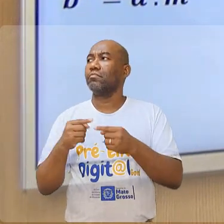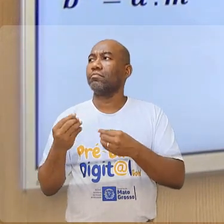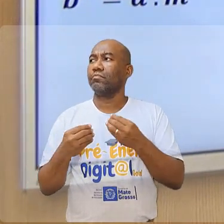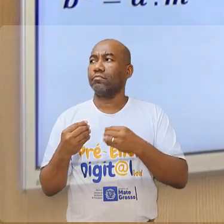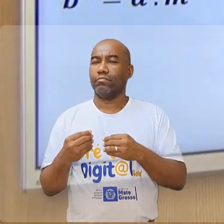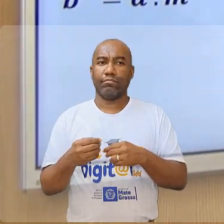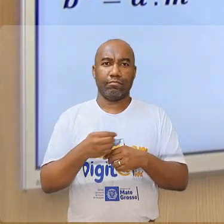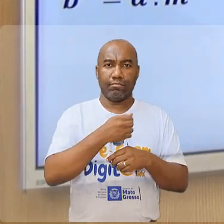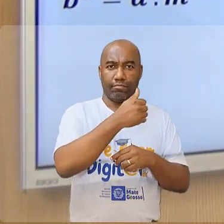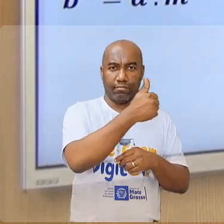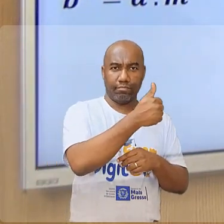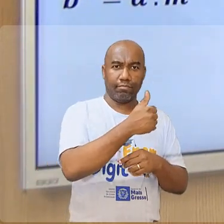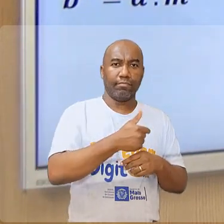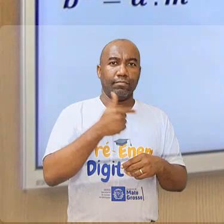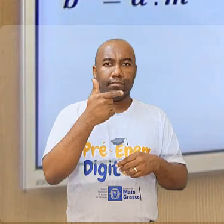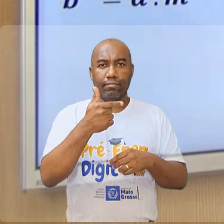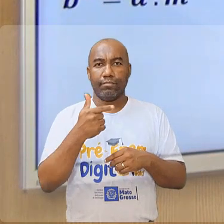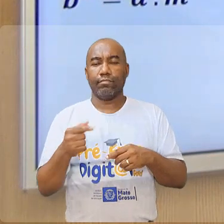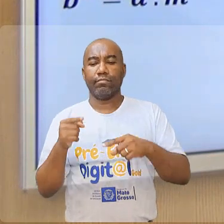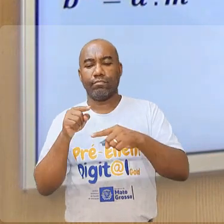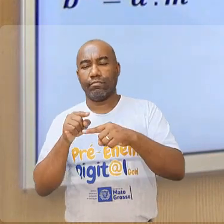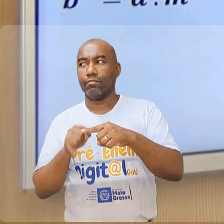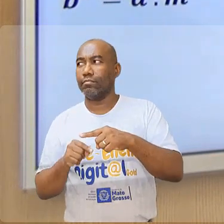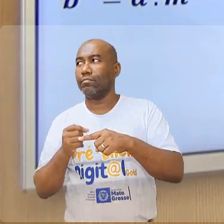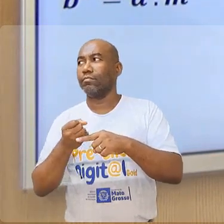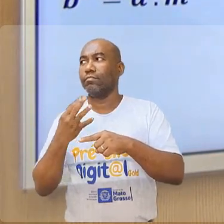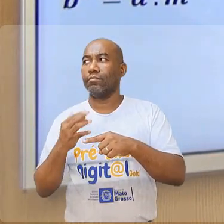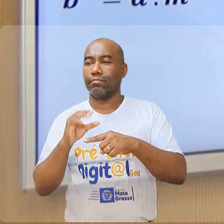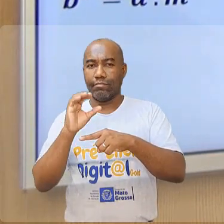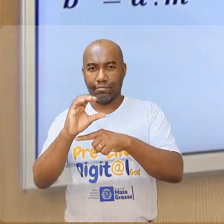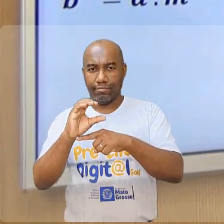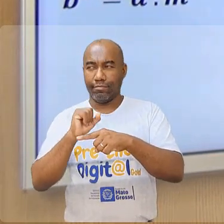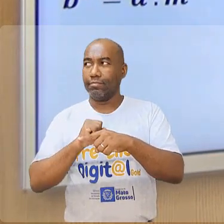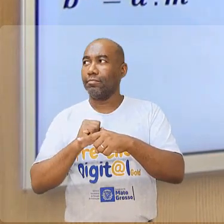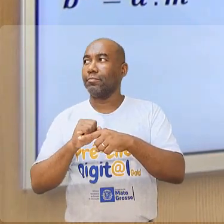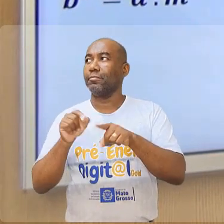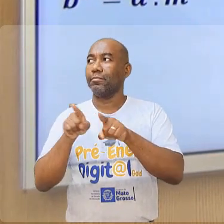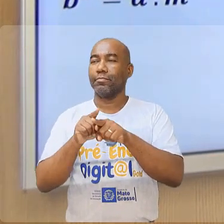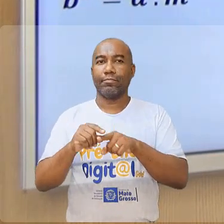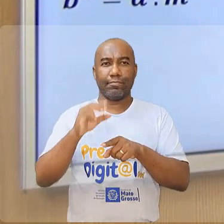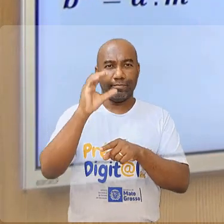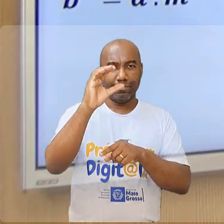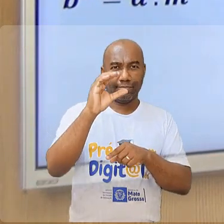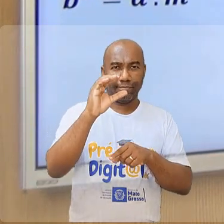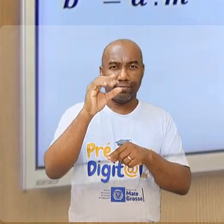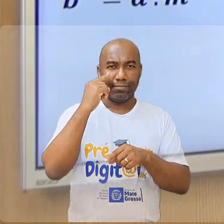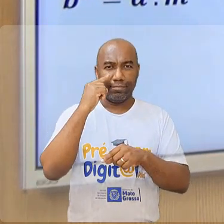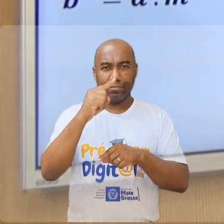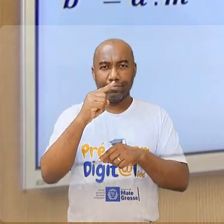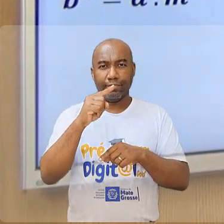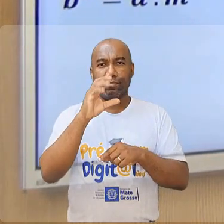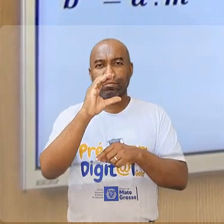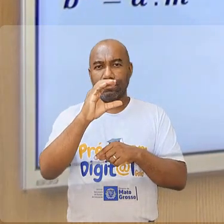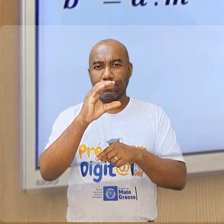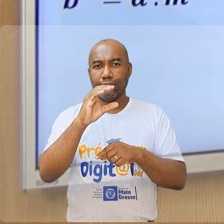tenho que eu vou pegar no triângulo grande aqui no caso eu vou pegar você repara que eu peguei esse lado do treino grande como eu já coloquei na mesma